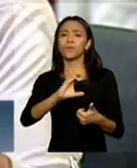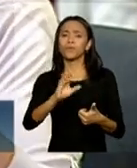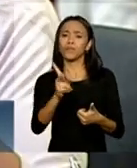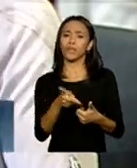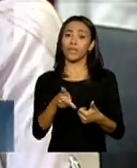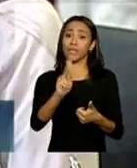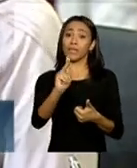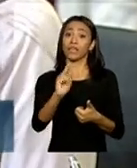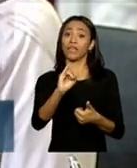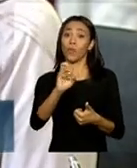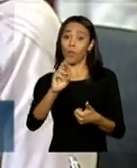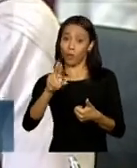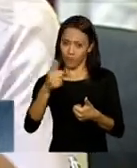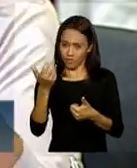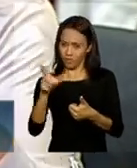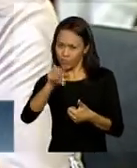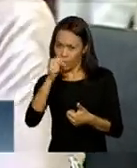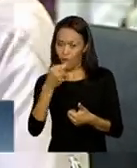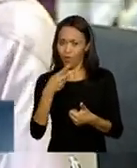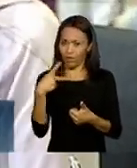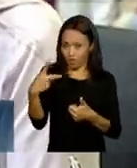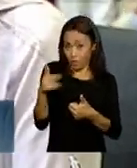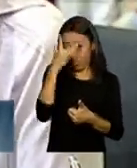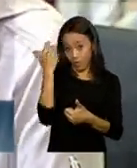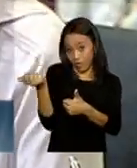escolha do seu